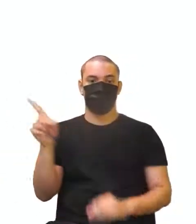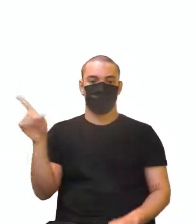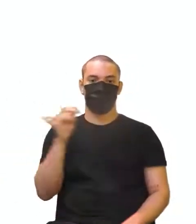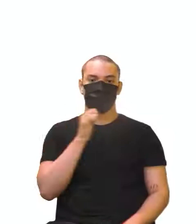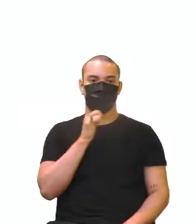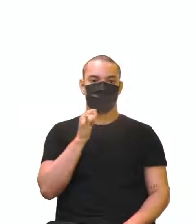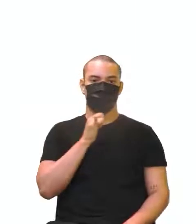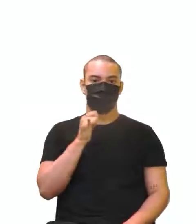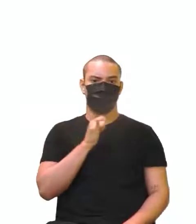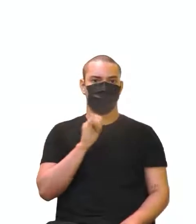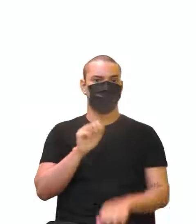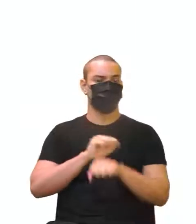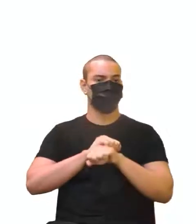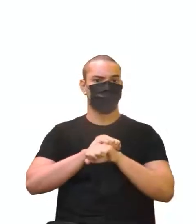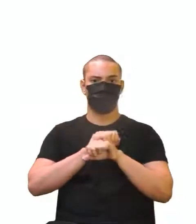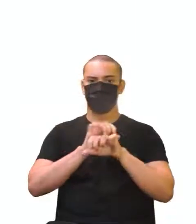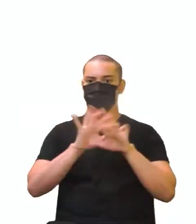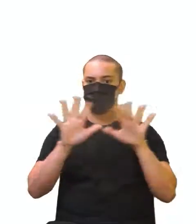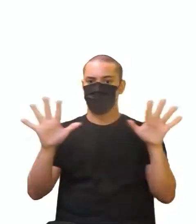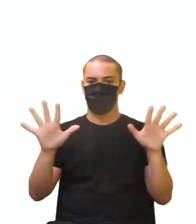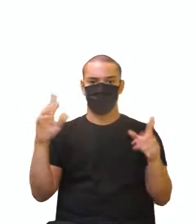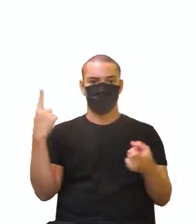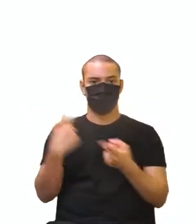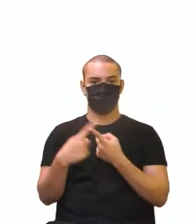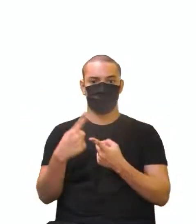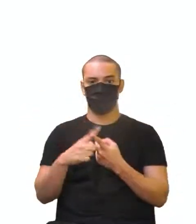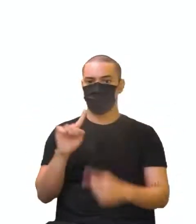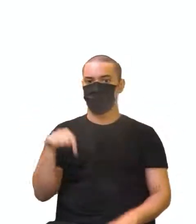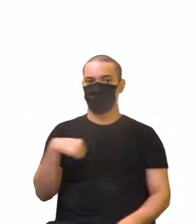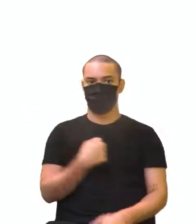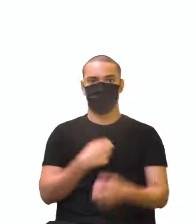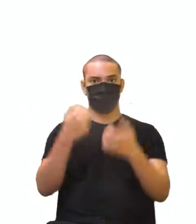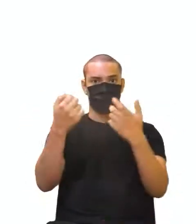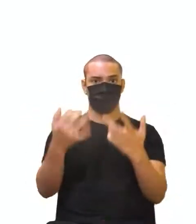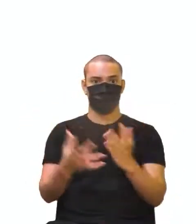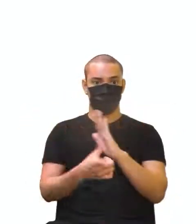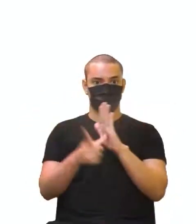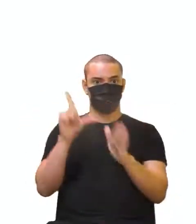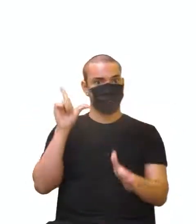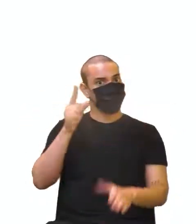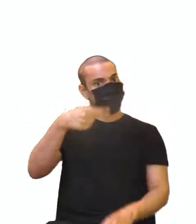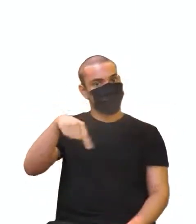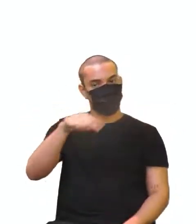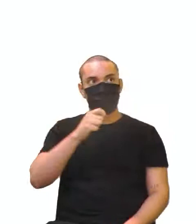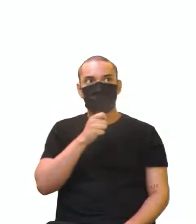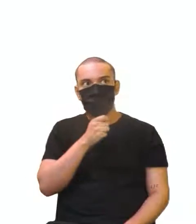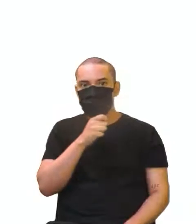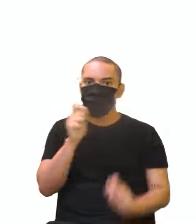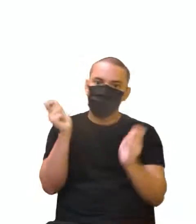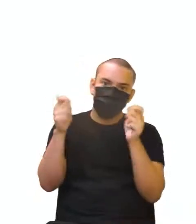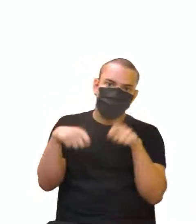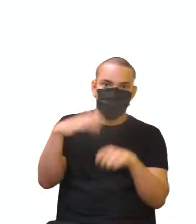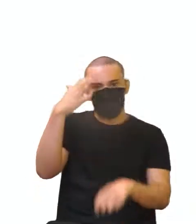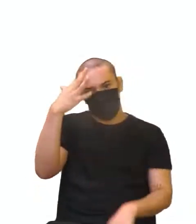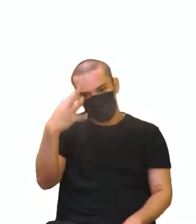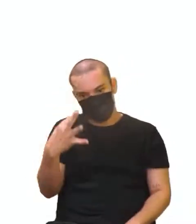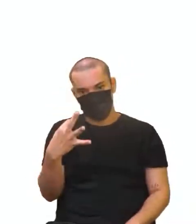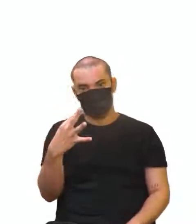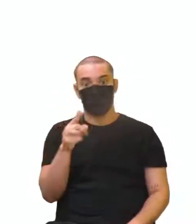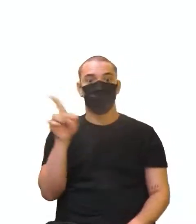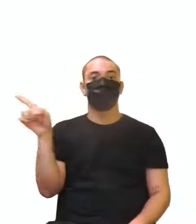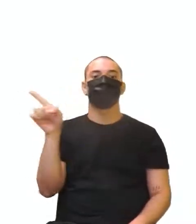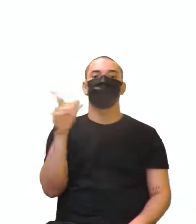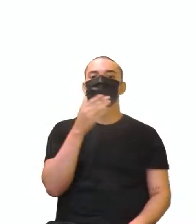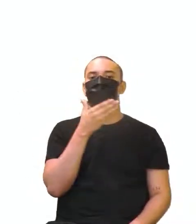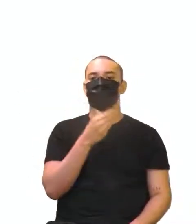está bem didático para o que a gente já falou há um tempo atrás. De repente, alguém ainda não entendeu. Vocês estão vendo que no